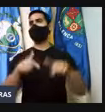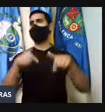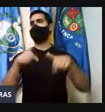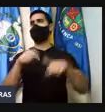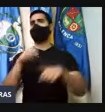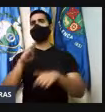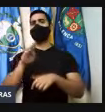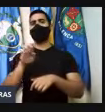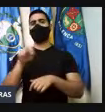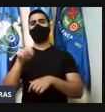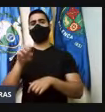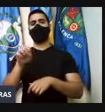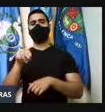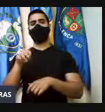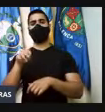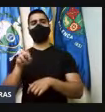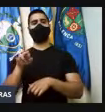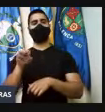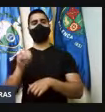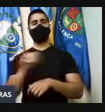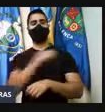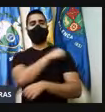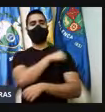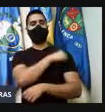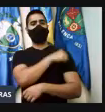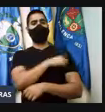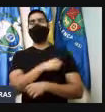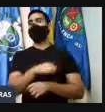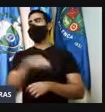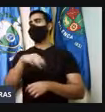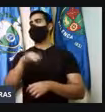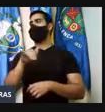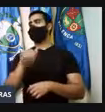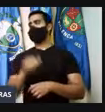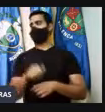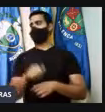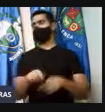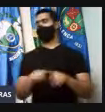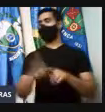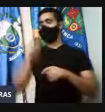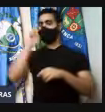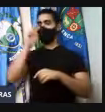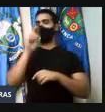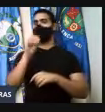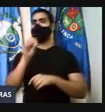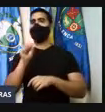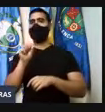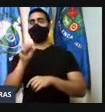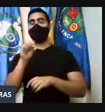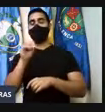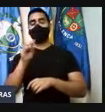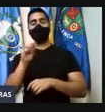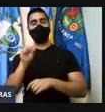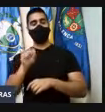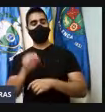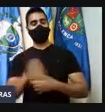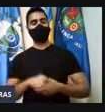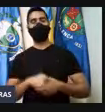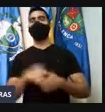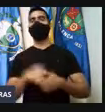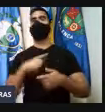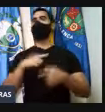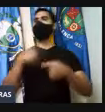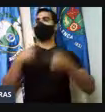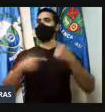título benemérito municipal à enfermeira Ana Carolina Barreto Pinto, chefe da UBS Jardim Valença, dando ainda outras providências. Discussão